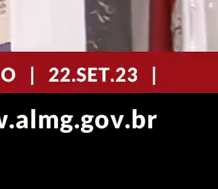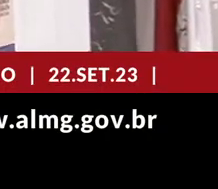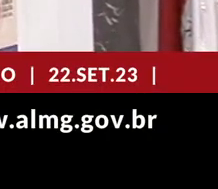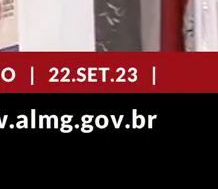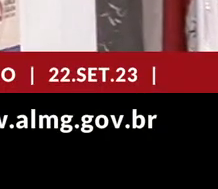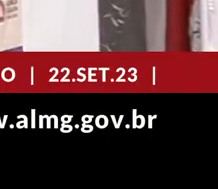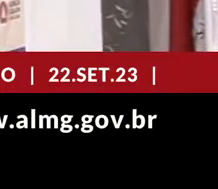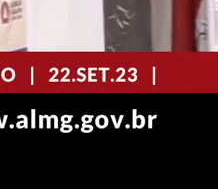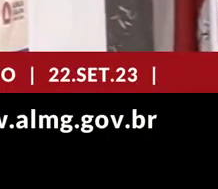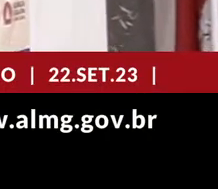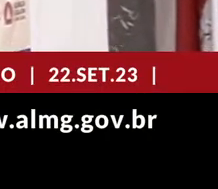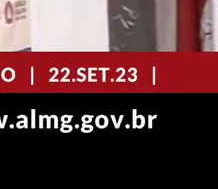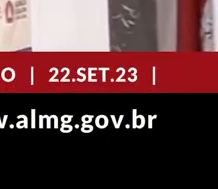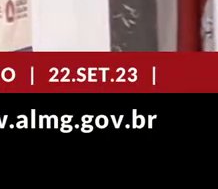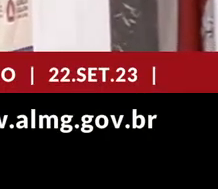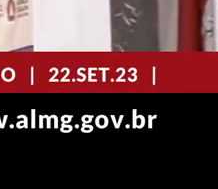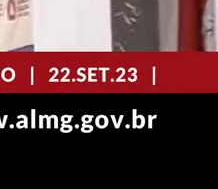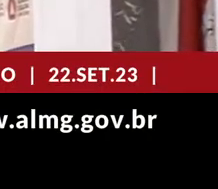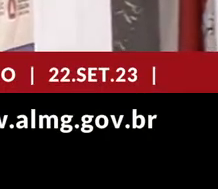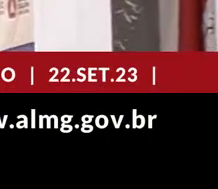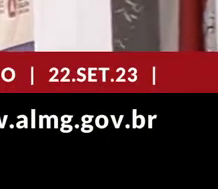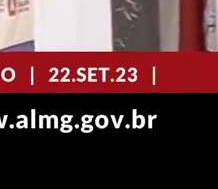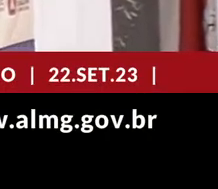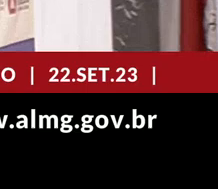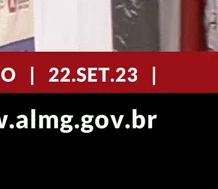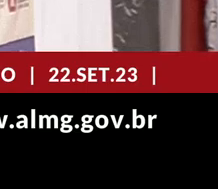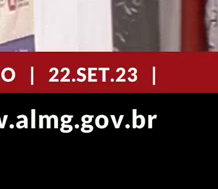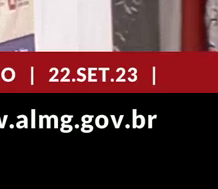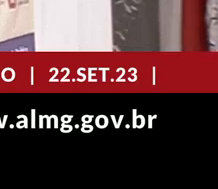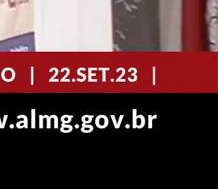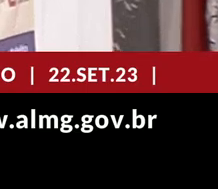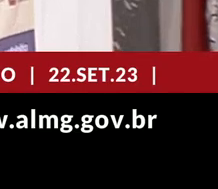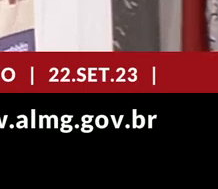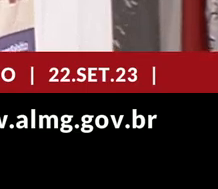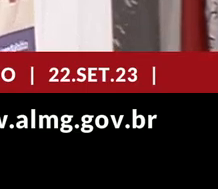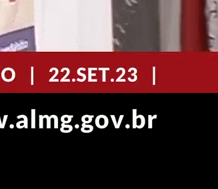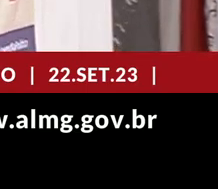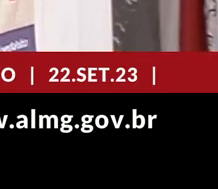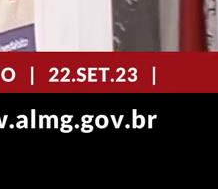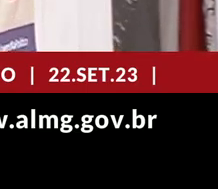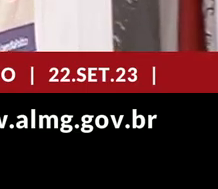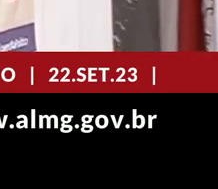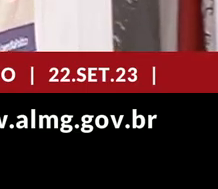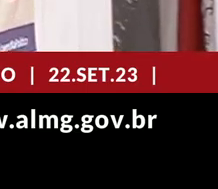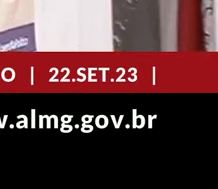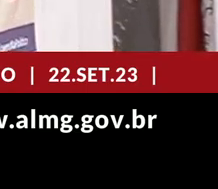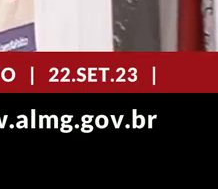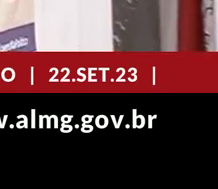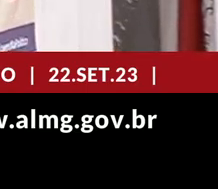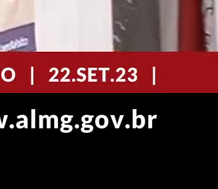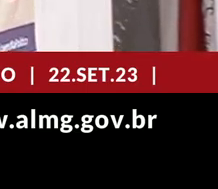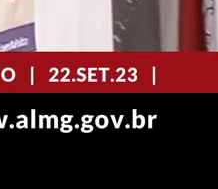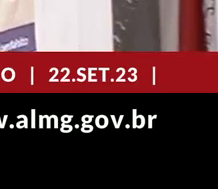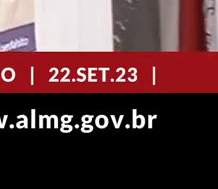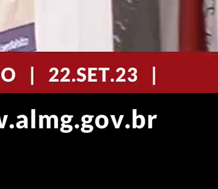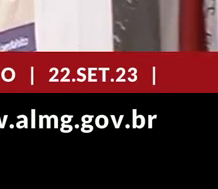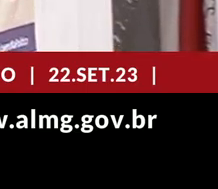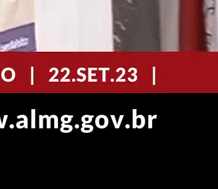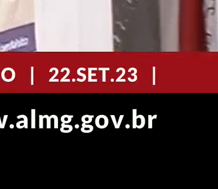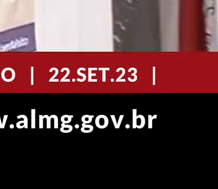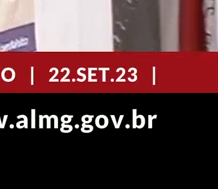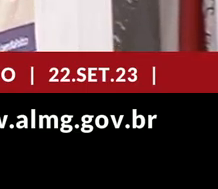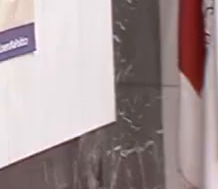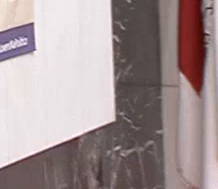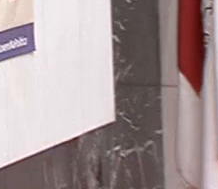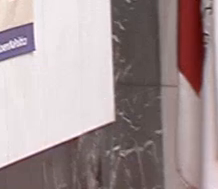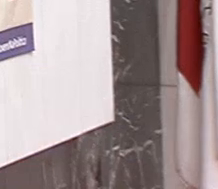lmg.gov.br clicando lá no link ao vivo nesse momento aqui no plenário a mesa está